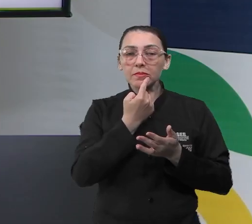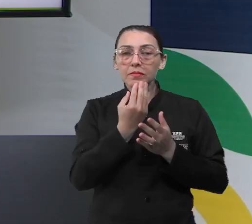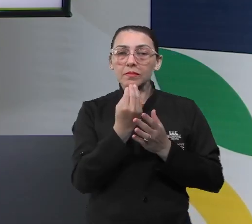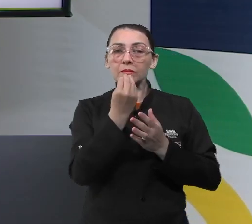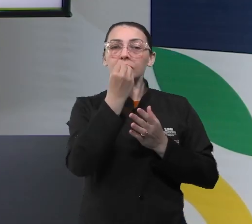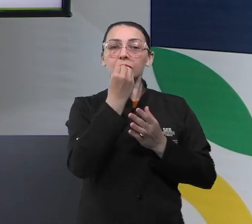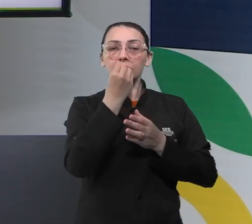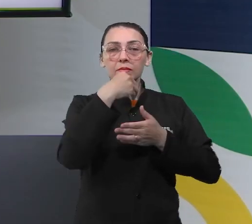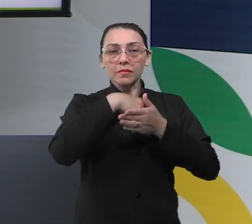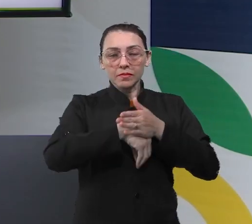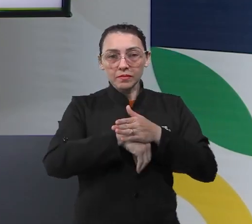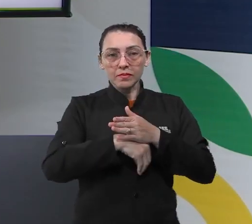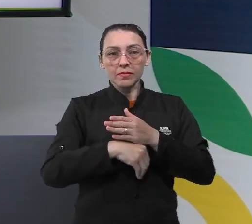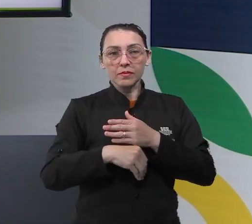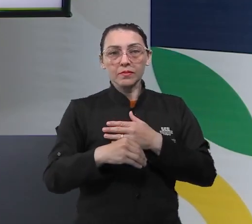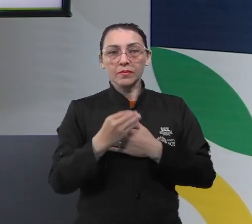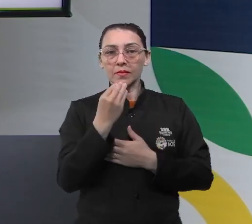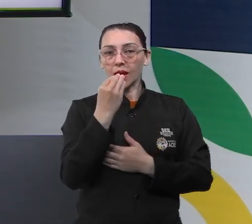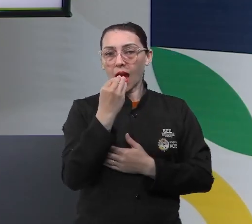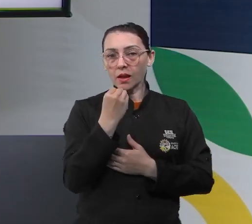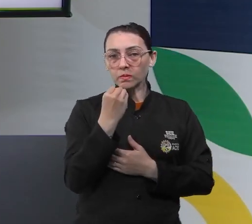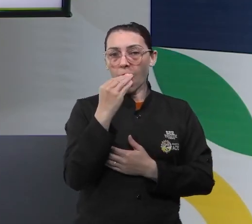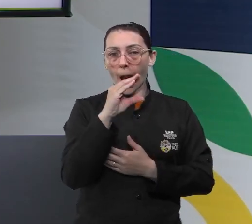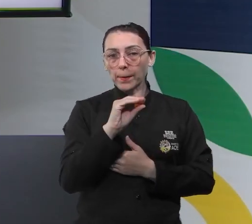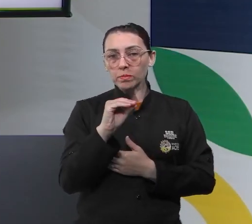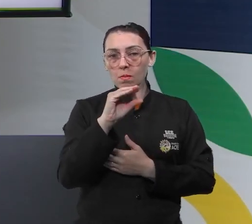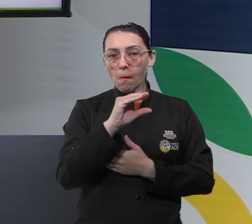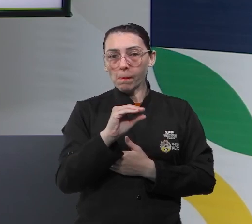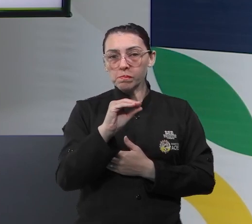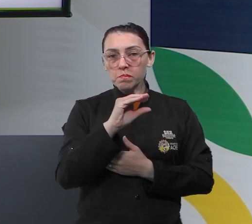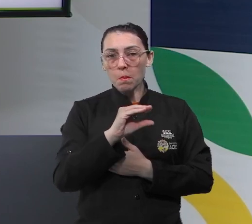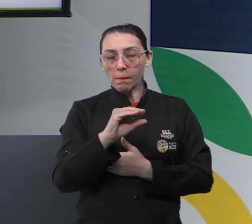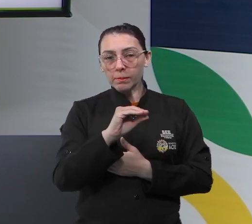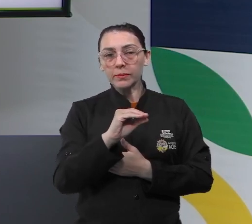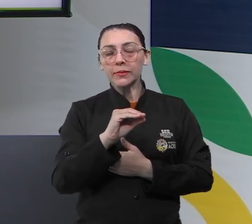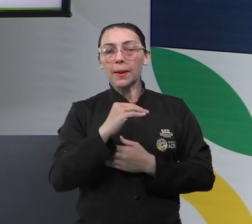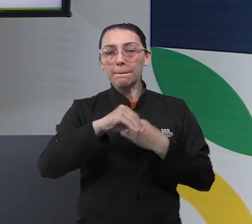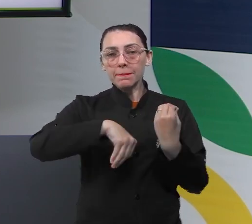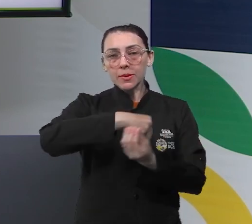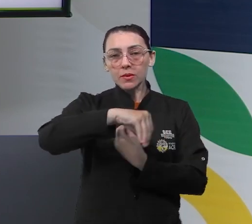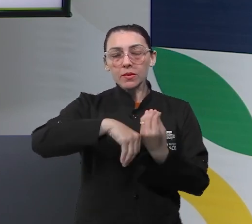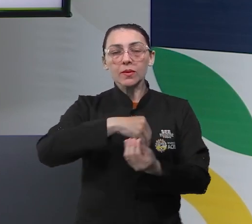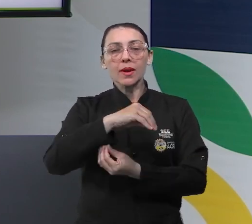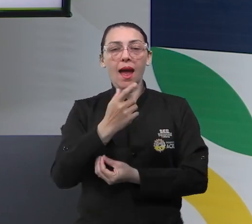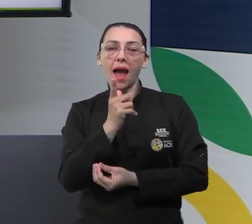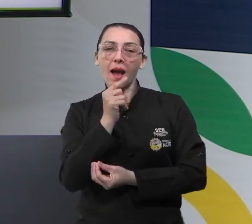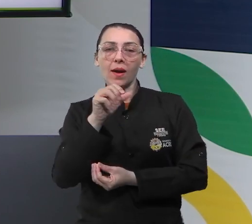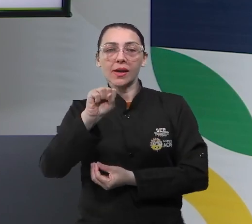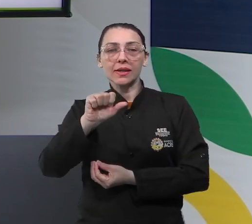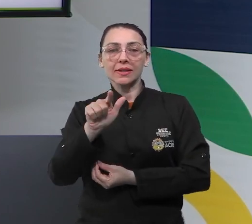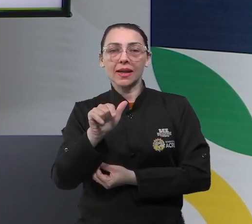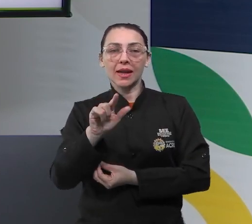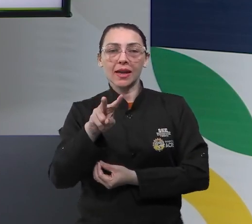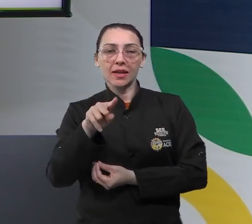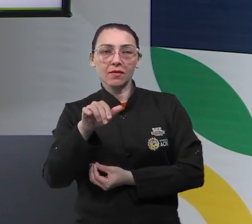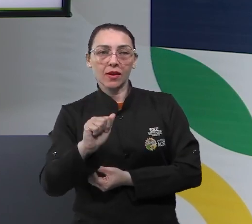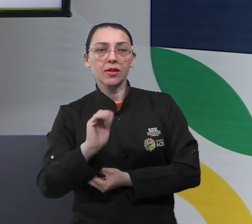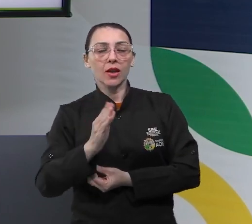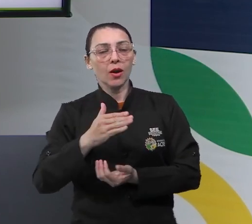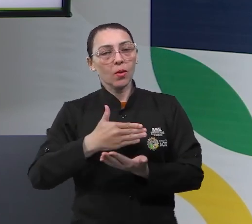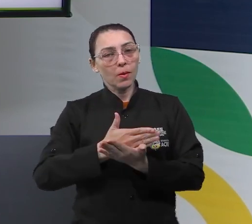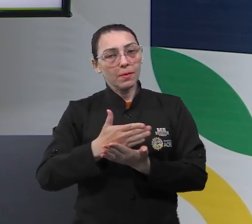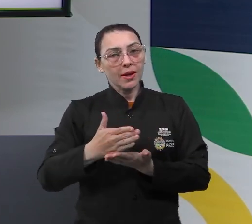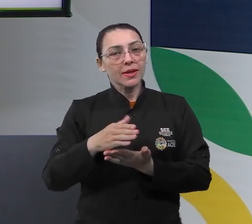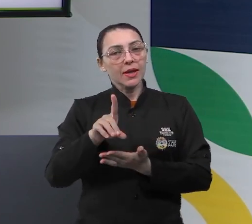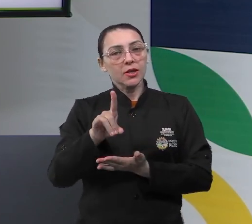coloca a comida na boca, a gente faz o processo de mastigação. E nele já se mistura a saliva. Ali já começa a